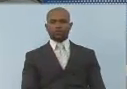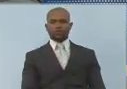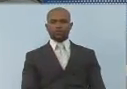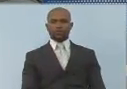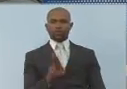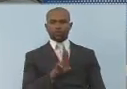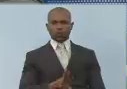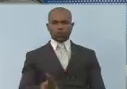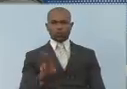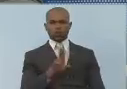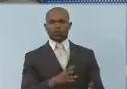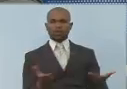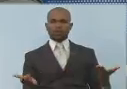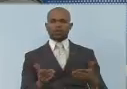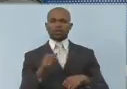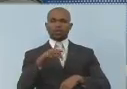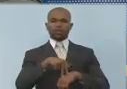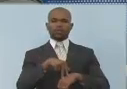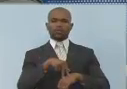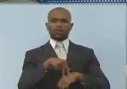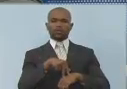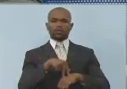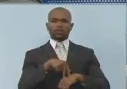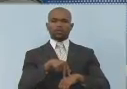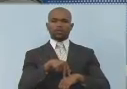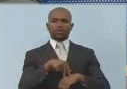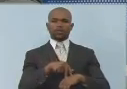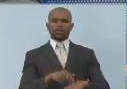usando a tribuna por